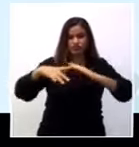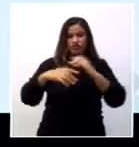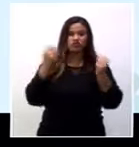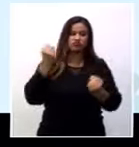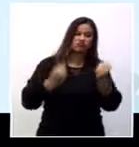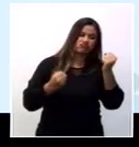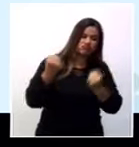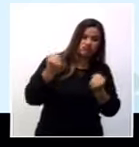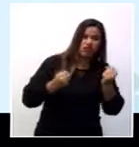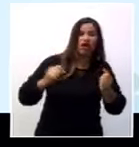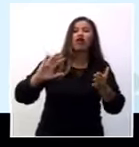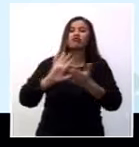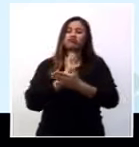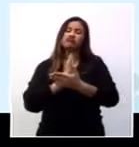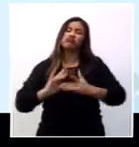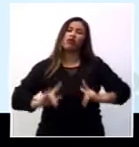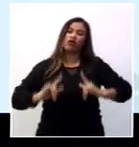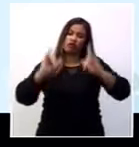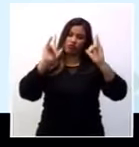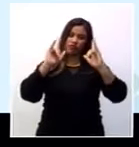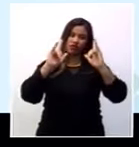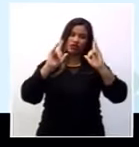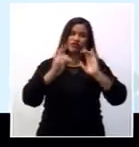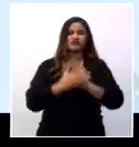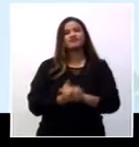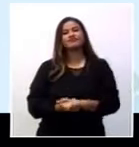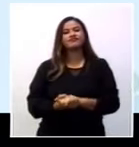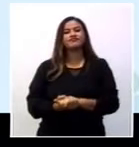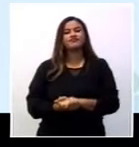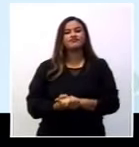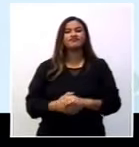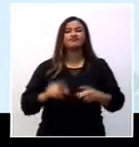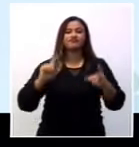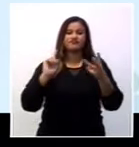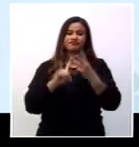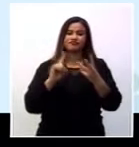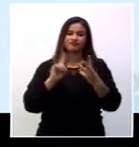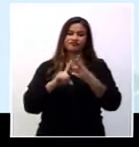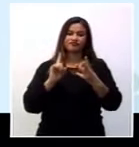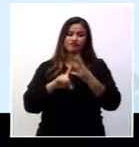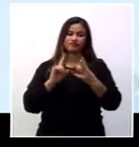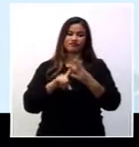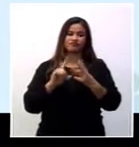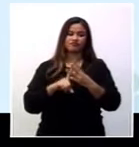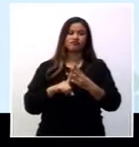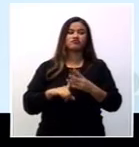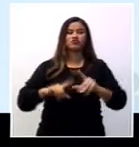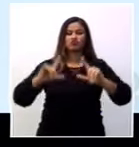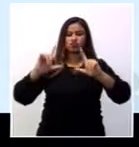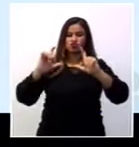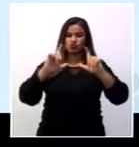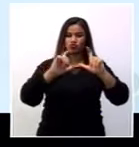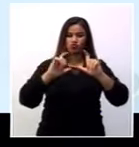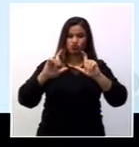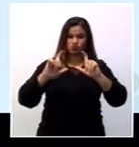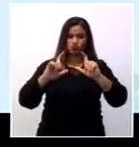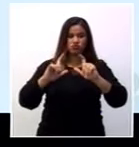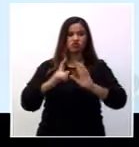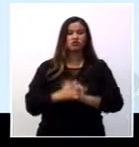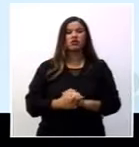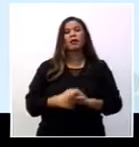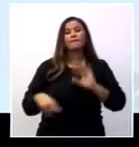né? De edifícios. E a terceira imagem, né? Nós temos também um outro exemplo nessa aula